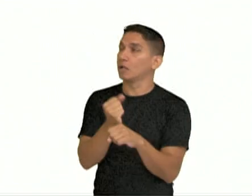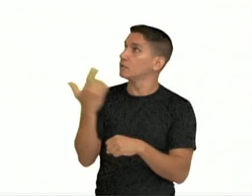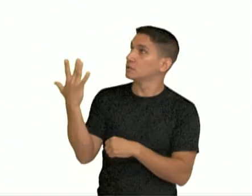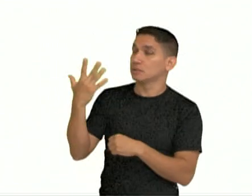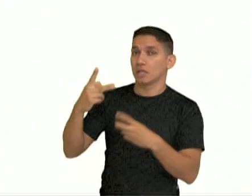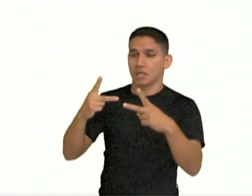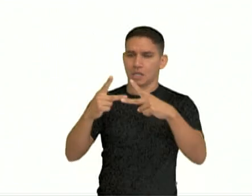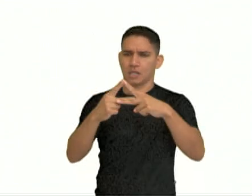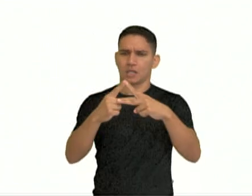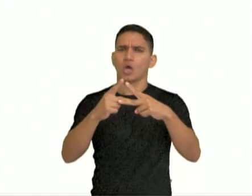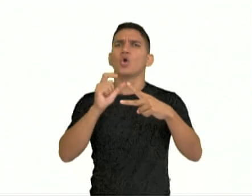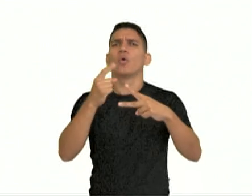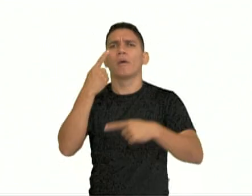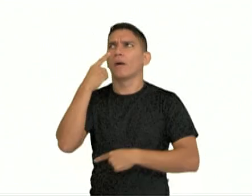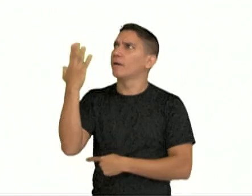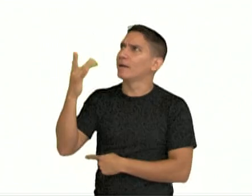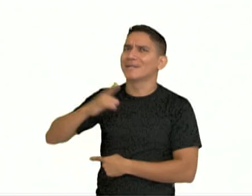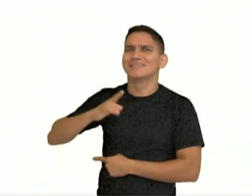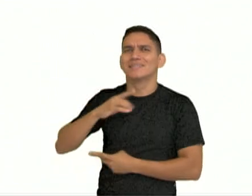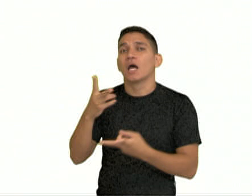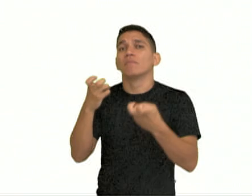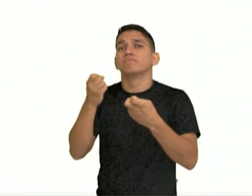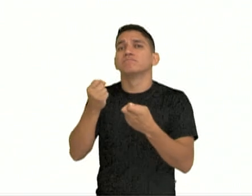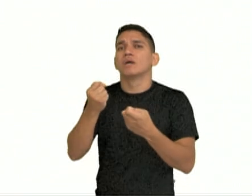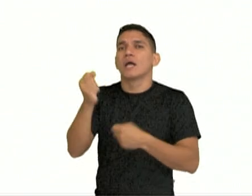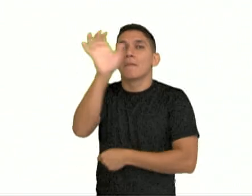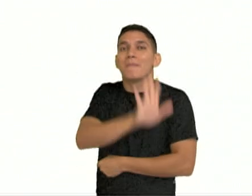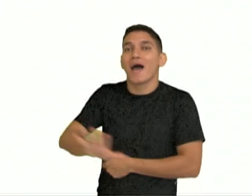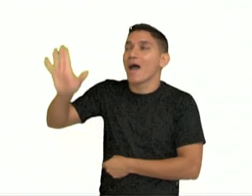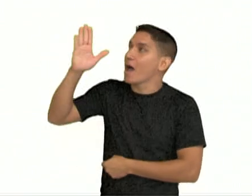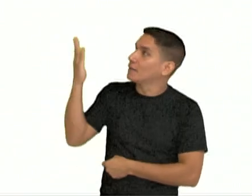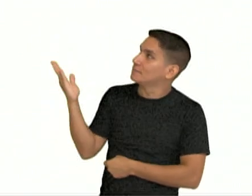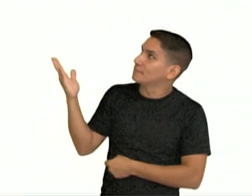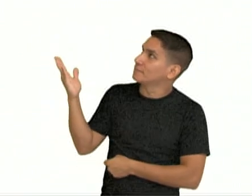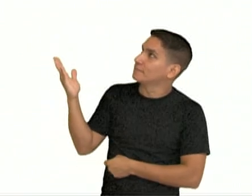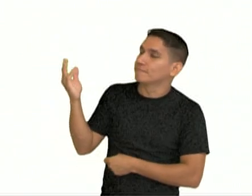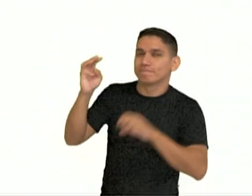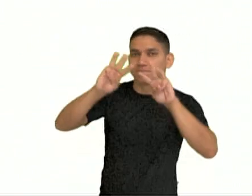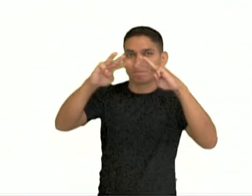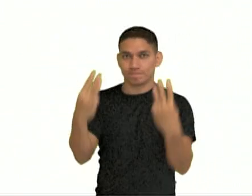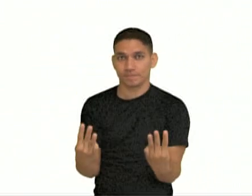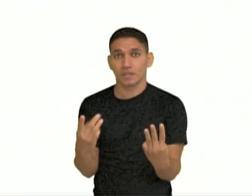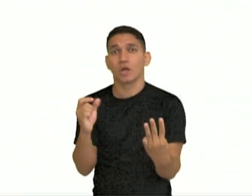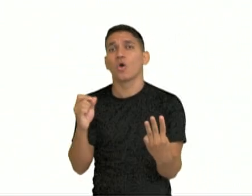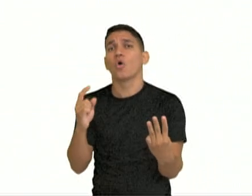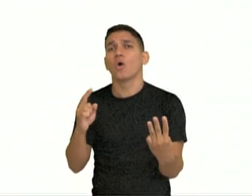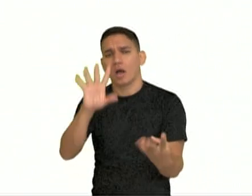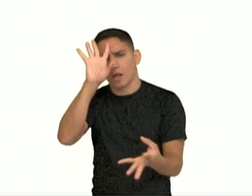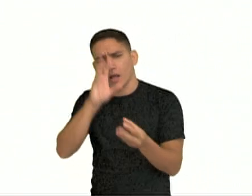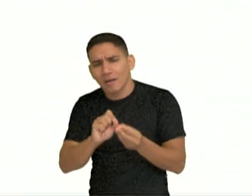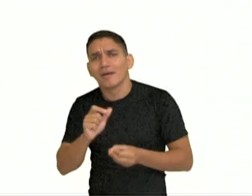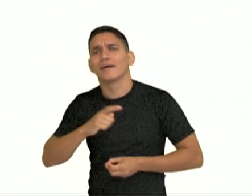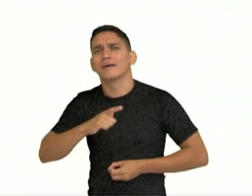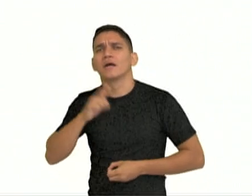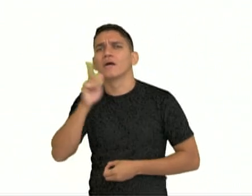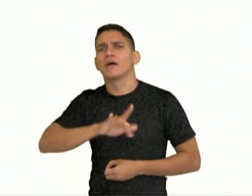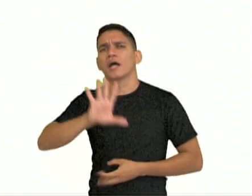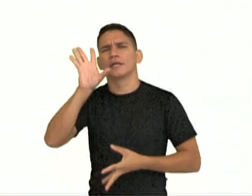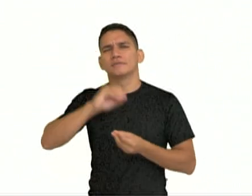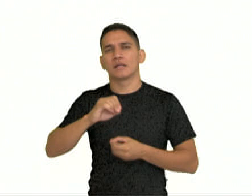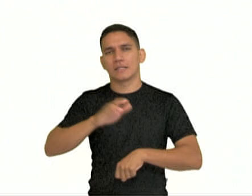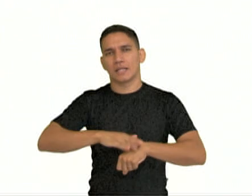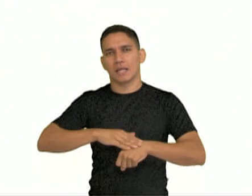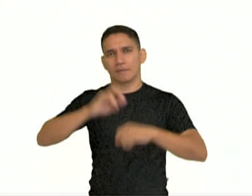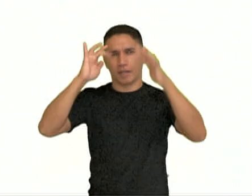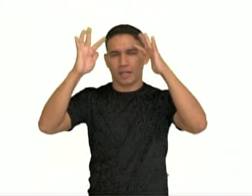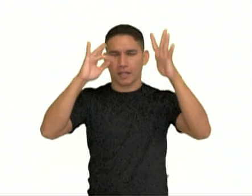e eu pergunto, observe a imagem da coluna do prédio histórico da Federal. O que é possível concluir sobre essas colunas? Vocês têm um tempinho